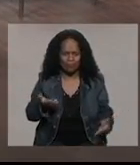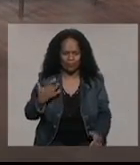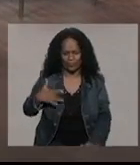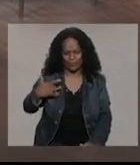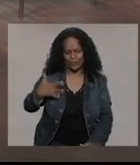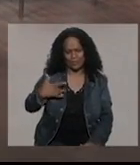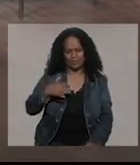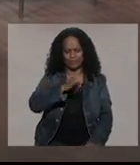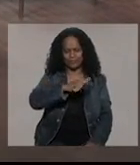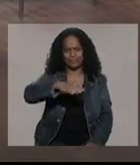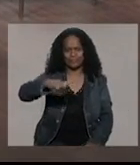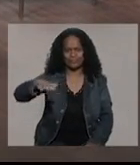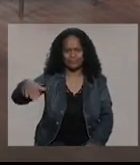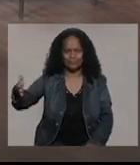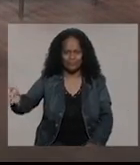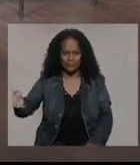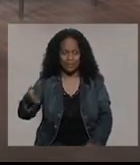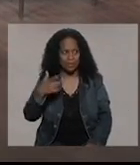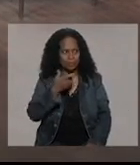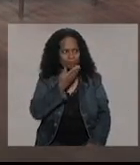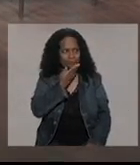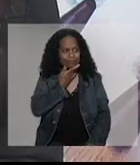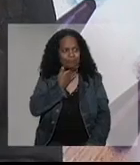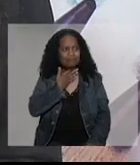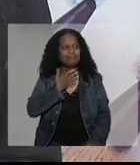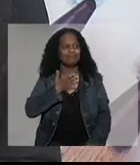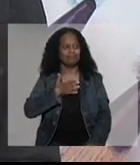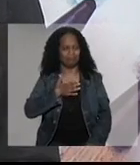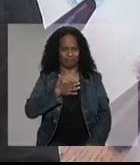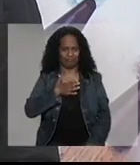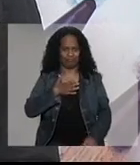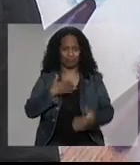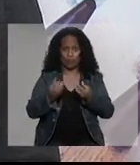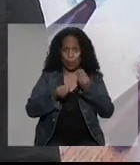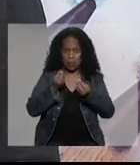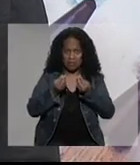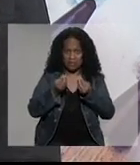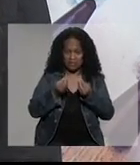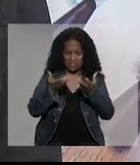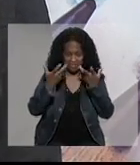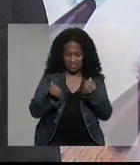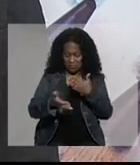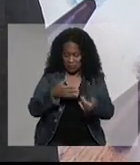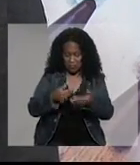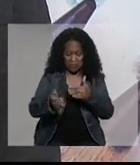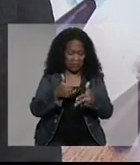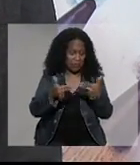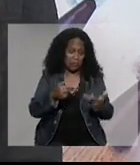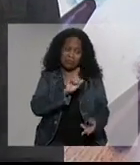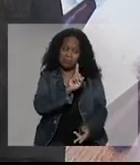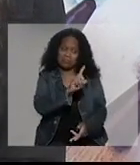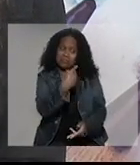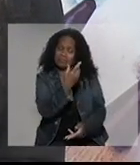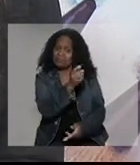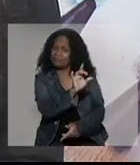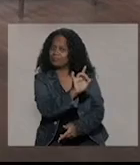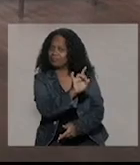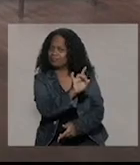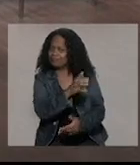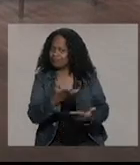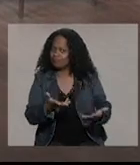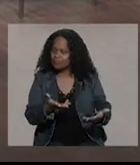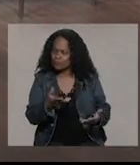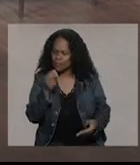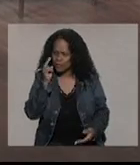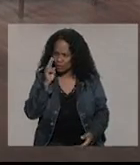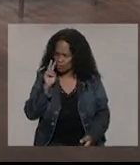dessas crianças. Aí eu engoli seco. Ou seja, aceite qualquer coisa, meu amor, para ter companhia. Olha só.